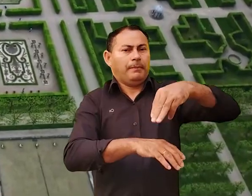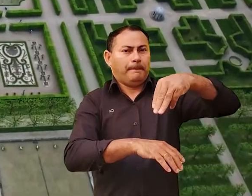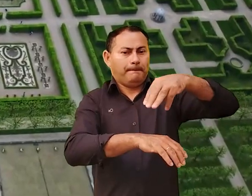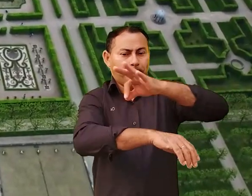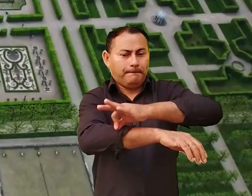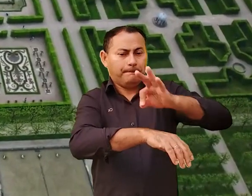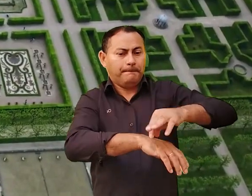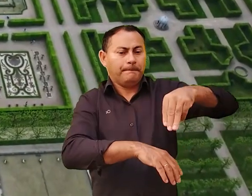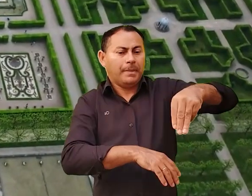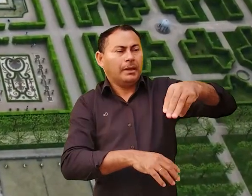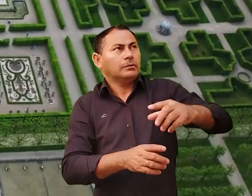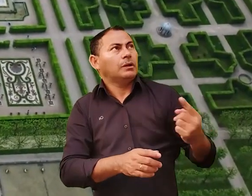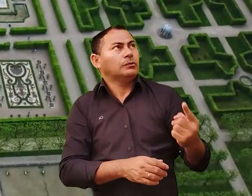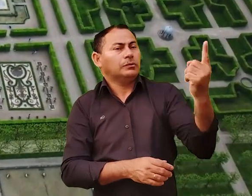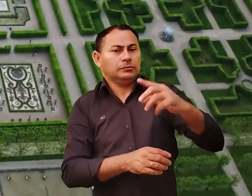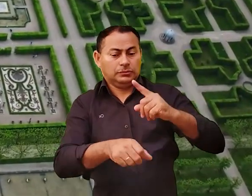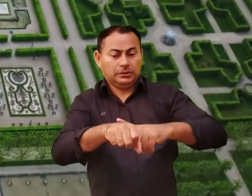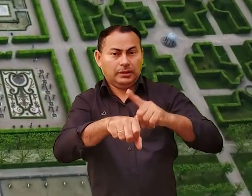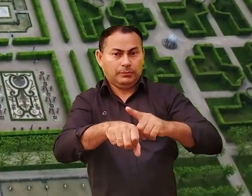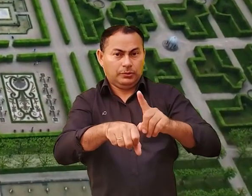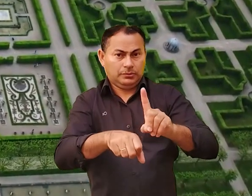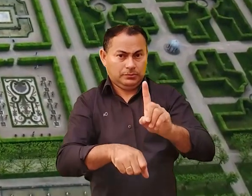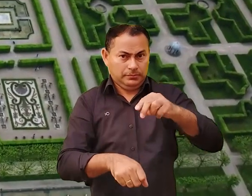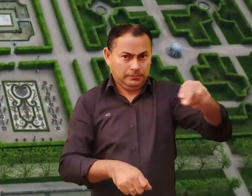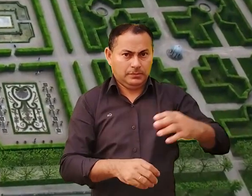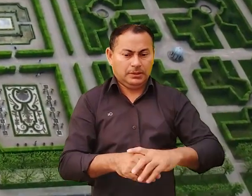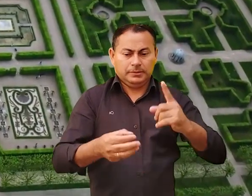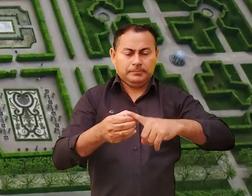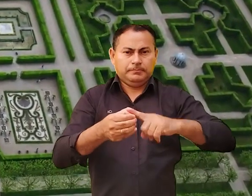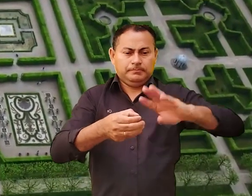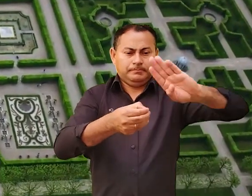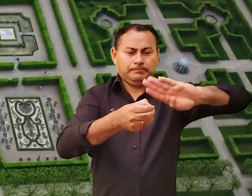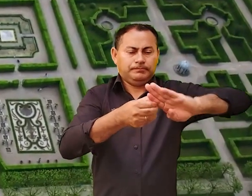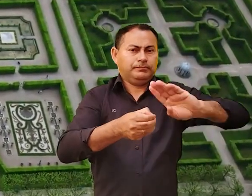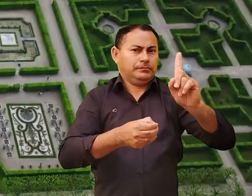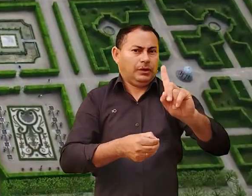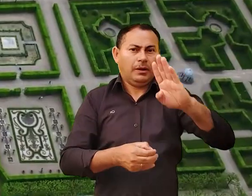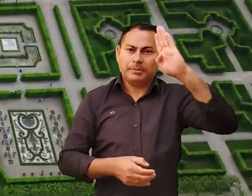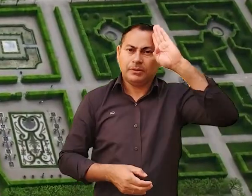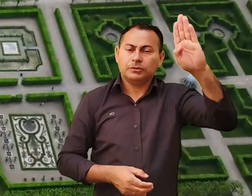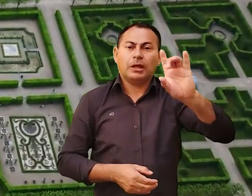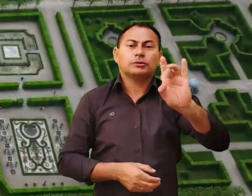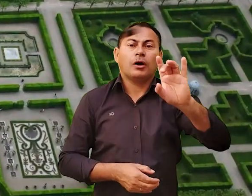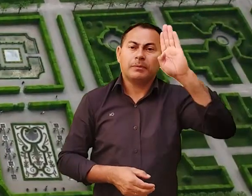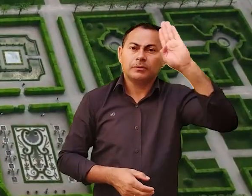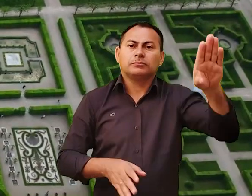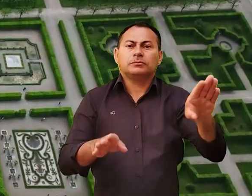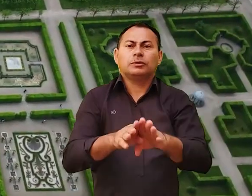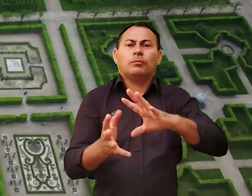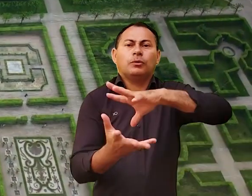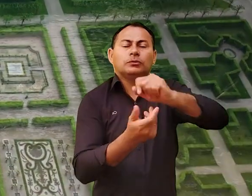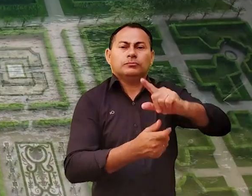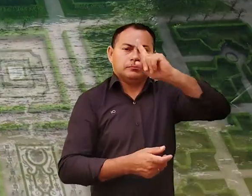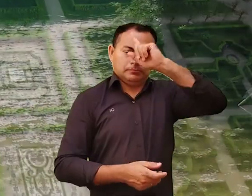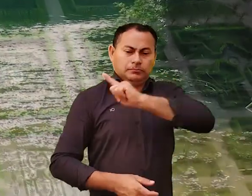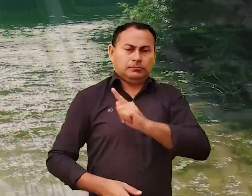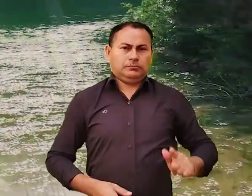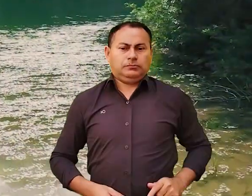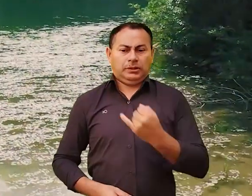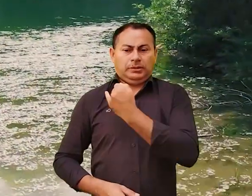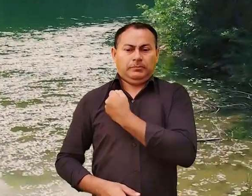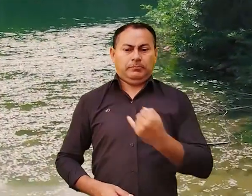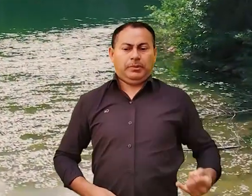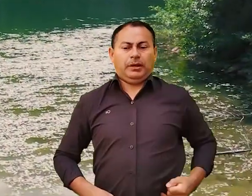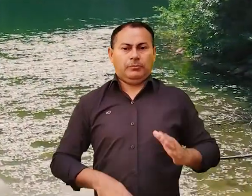ar. Na época de Daniel, a cidade da Babilônia não era apenas a principal cidade do mundo, como também governava o